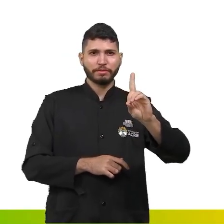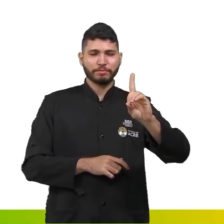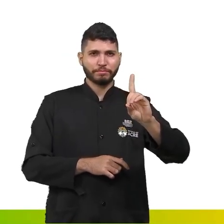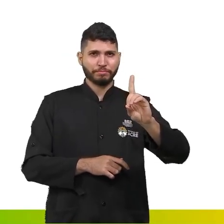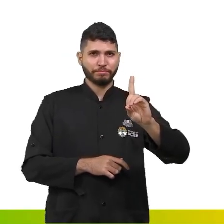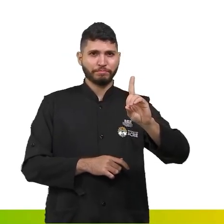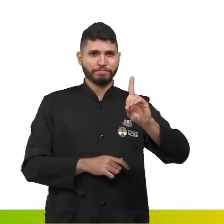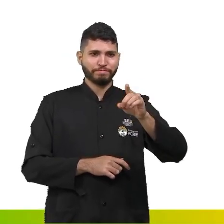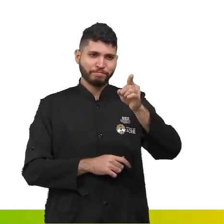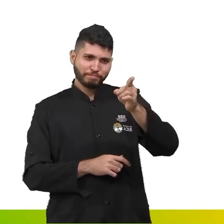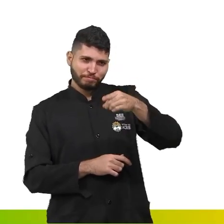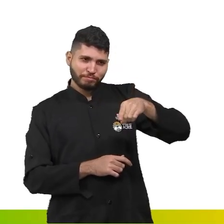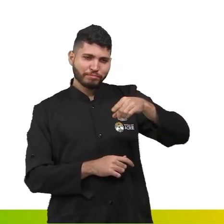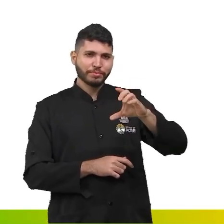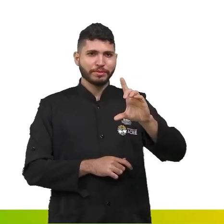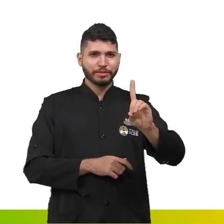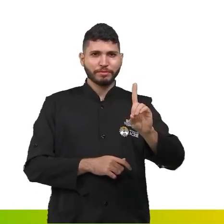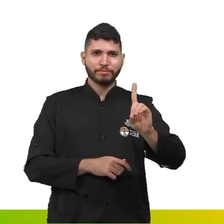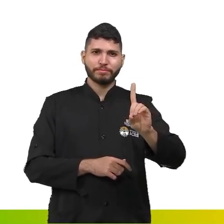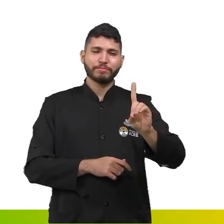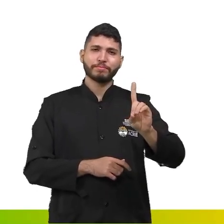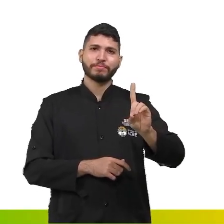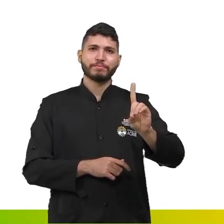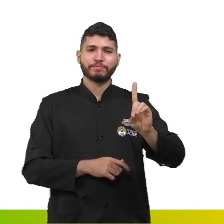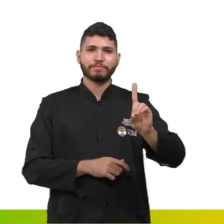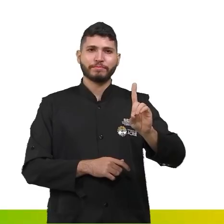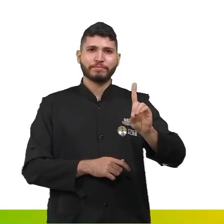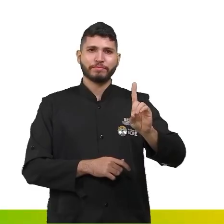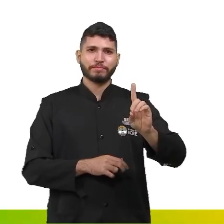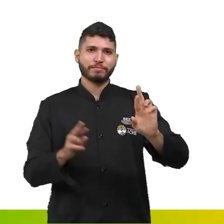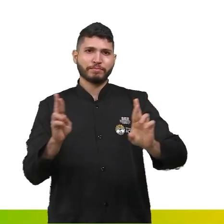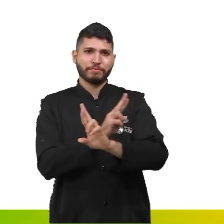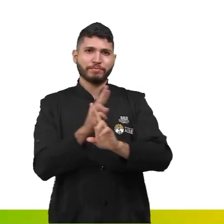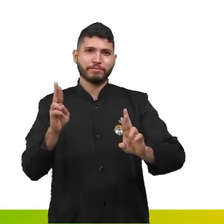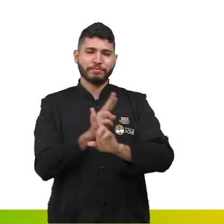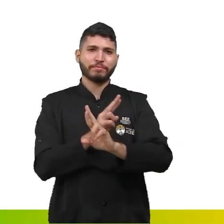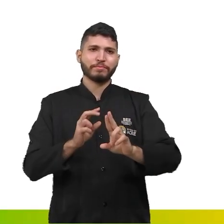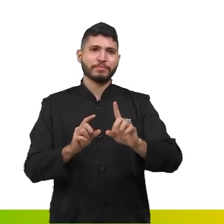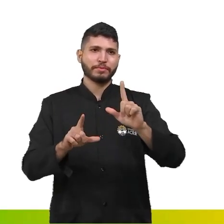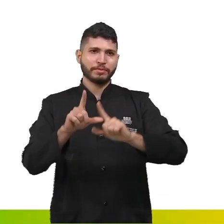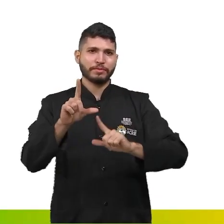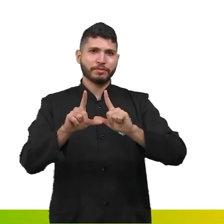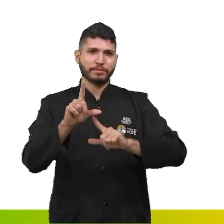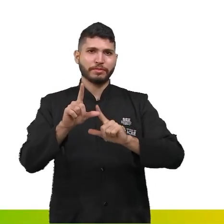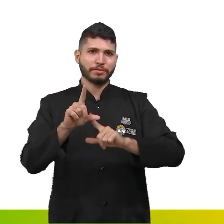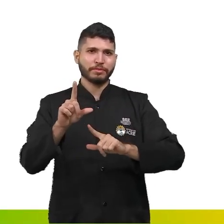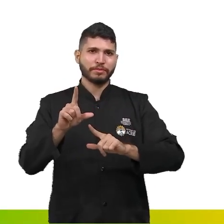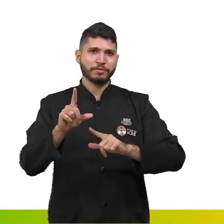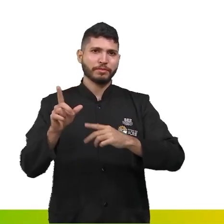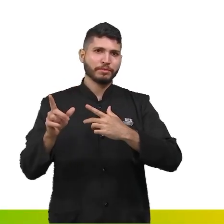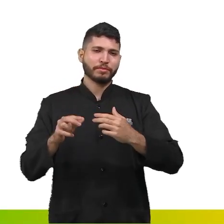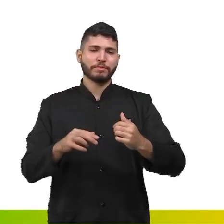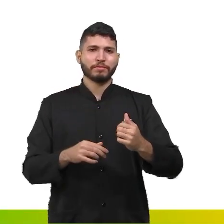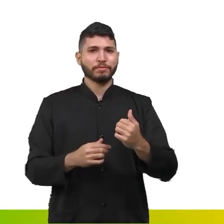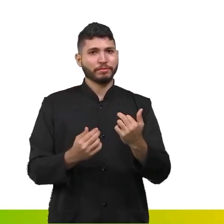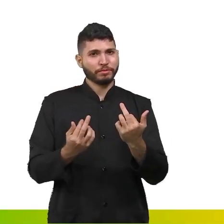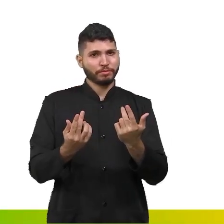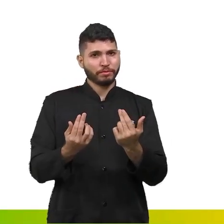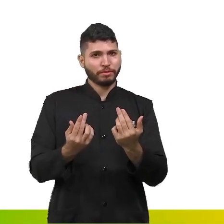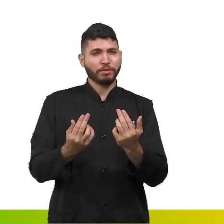ele que está relacionado a essa letra aqui, ele é congruente ao ângulo